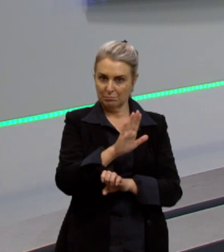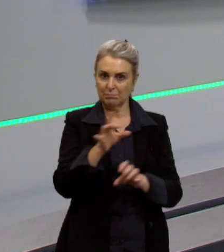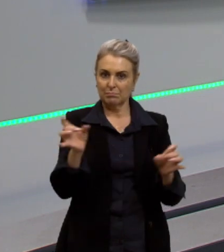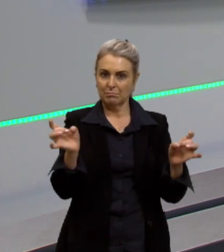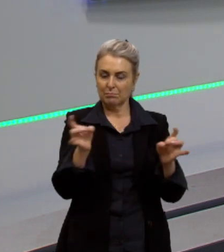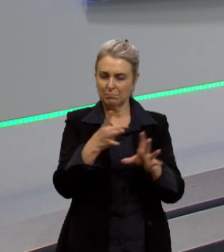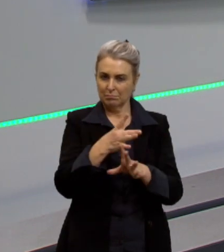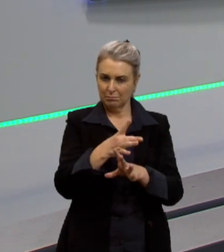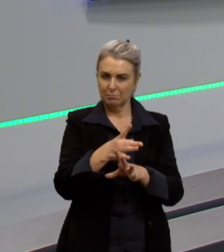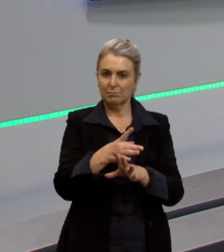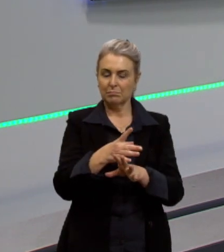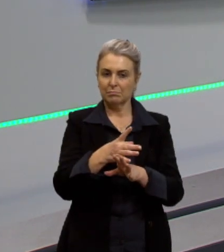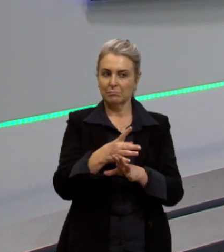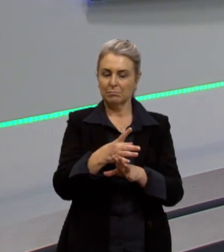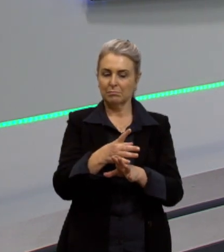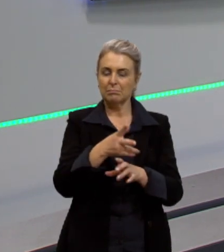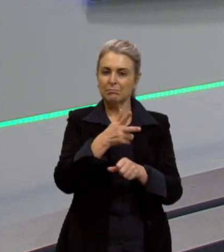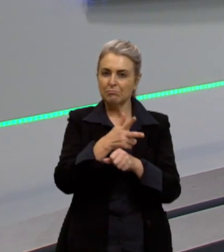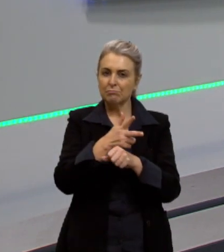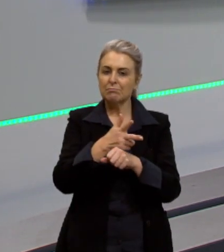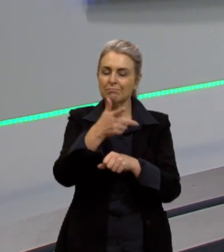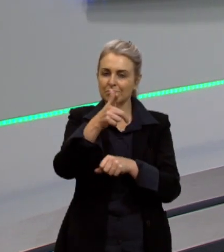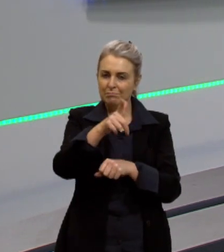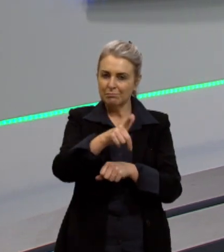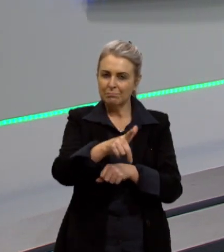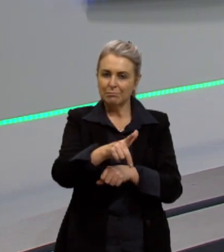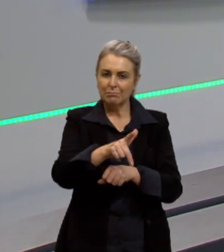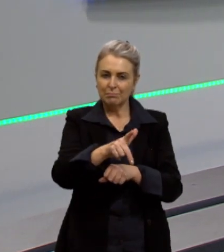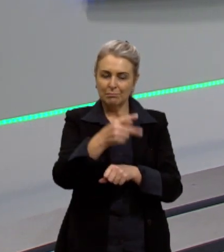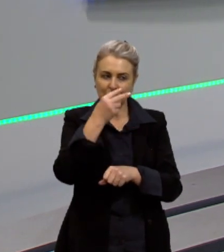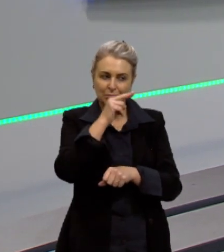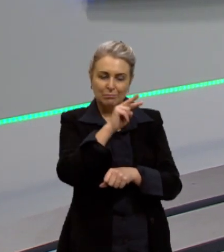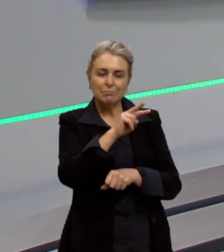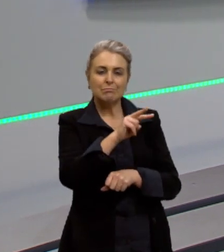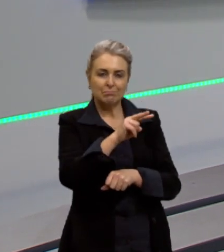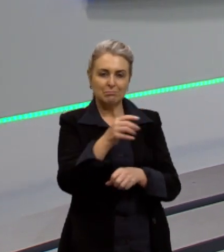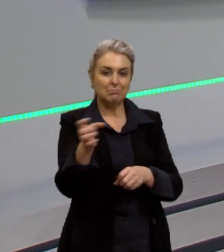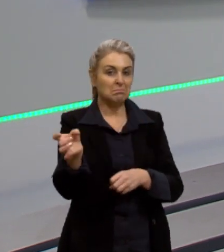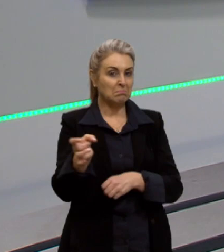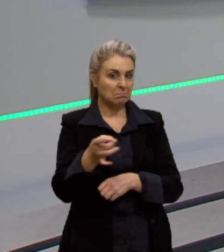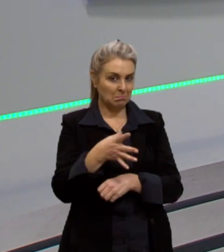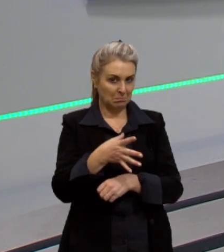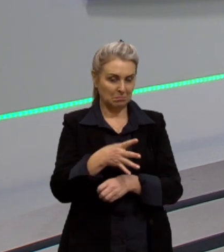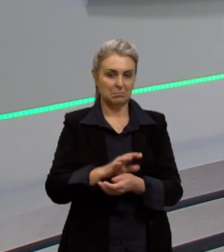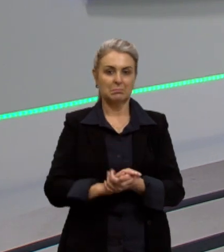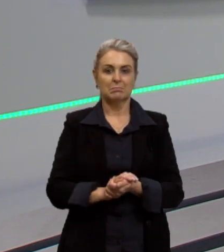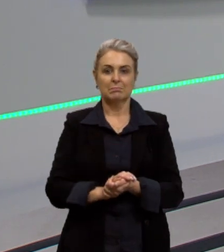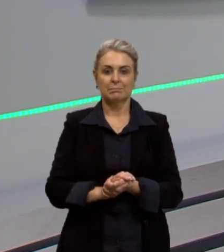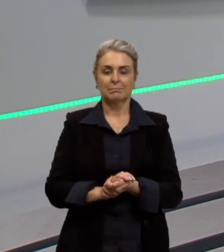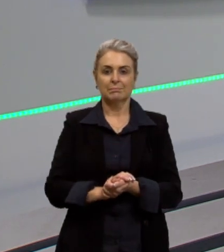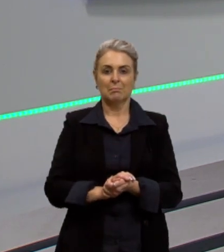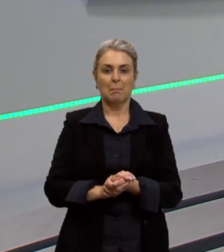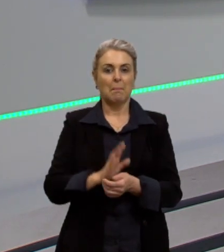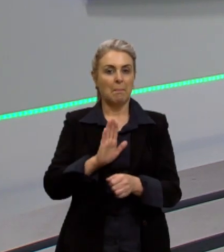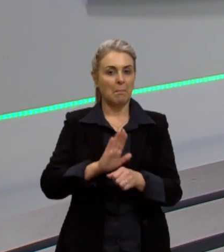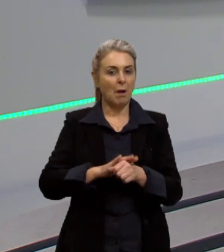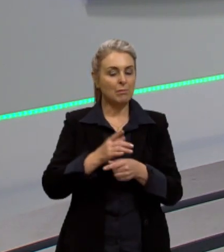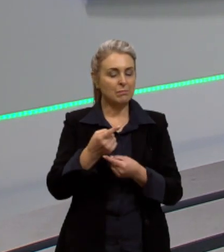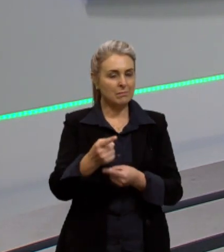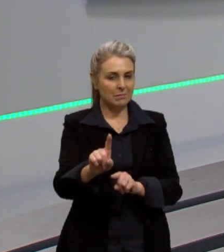assistirem novamente o vídeo, vocês sabem que está toda ela ali resolvidinha. Próximo desafio.